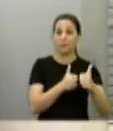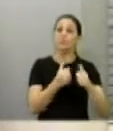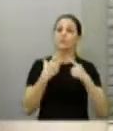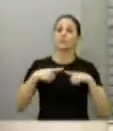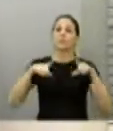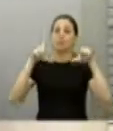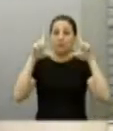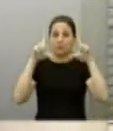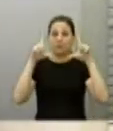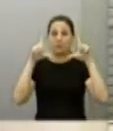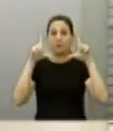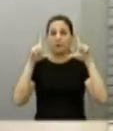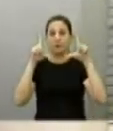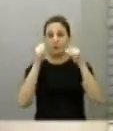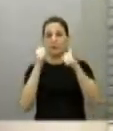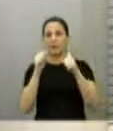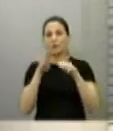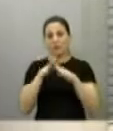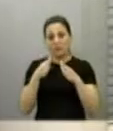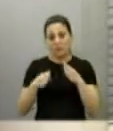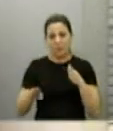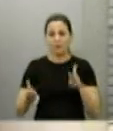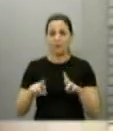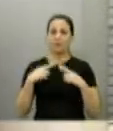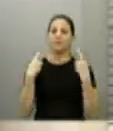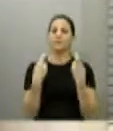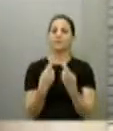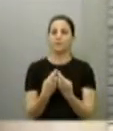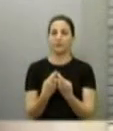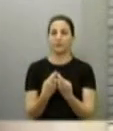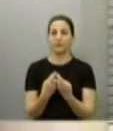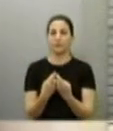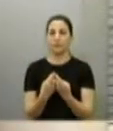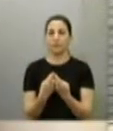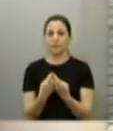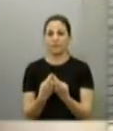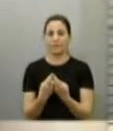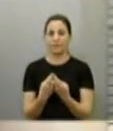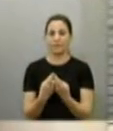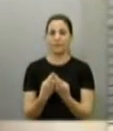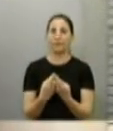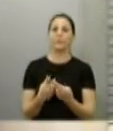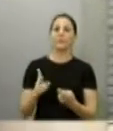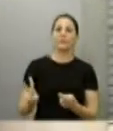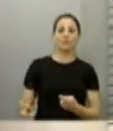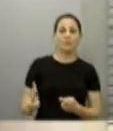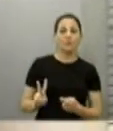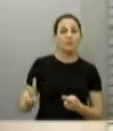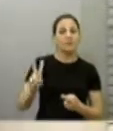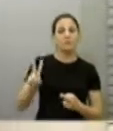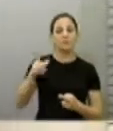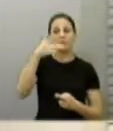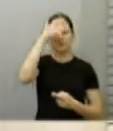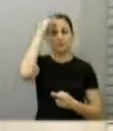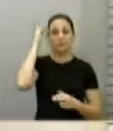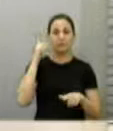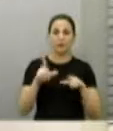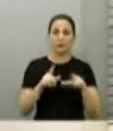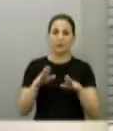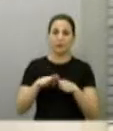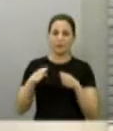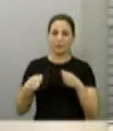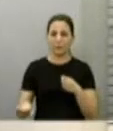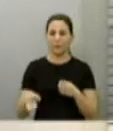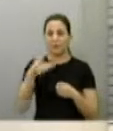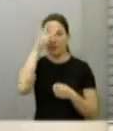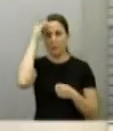legislativas. Vamos buscar dar continuidade no caminho de valorizar os funcionários da Câmara Municipal. E aqueles que conviveram